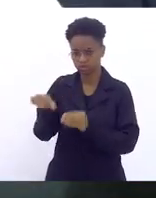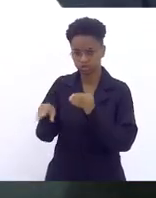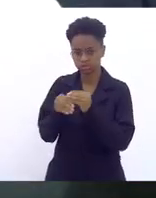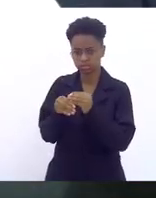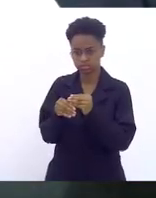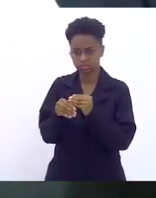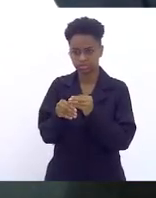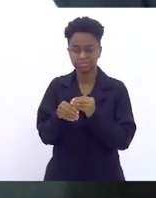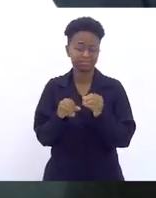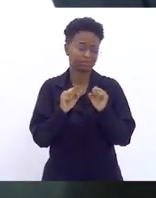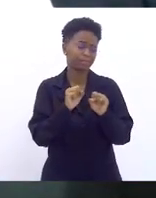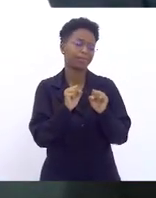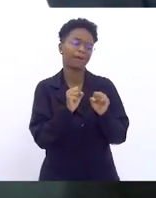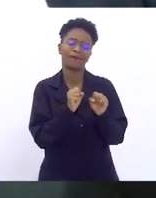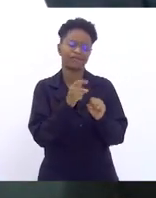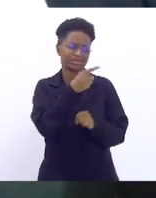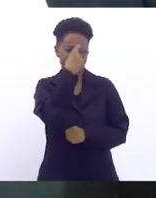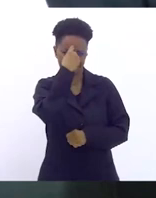favor